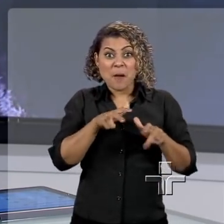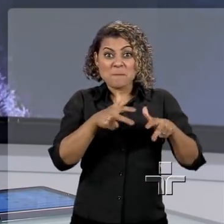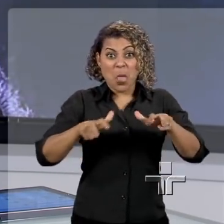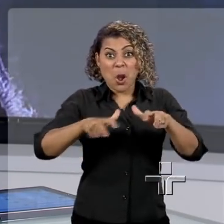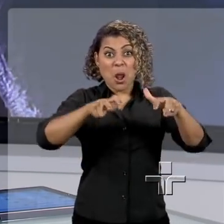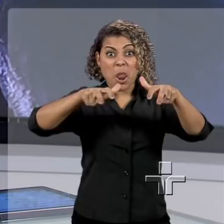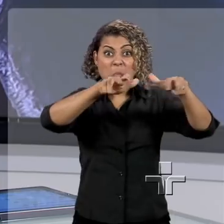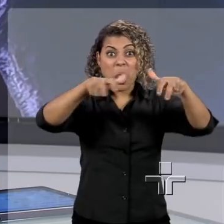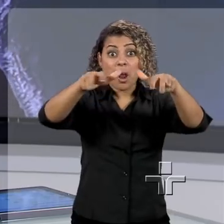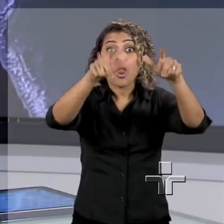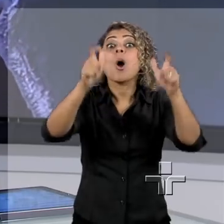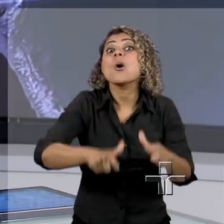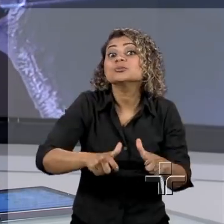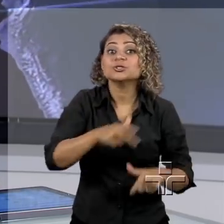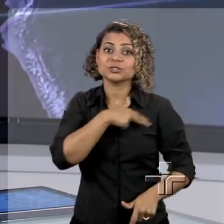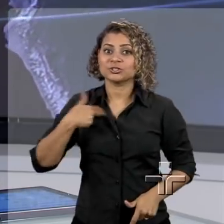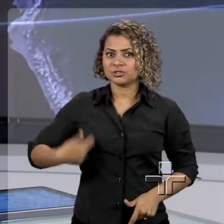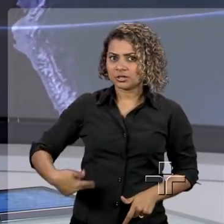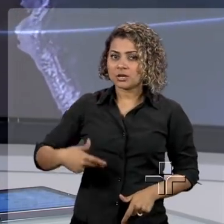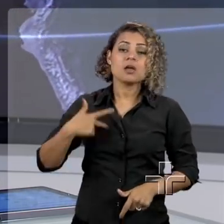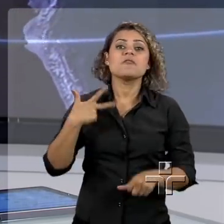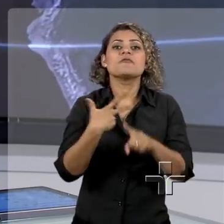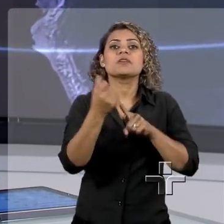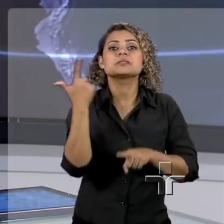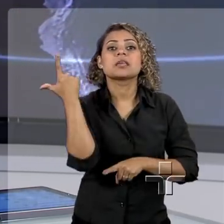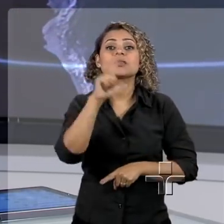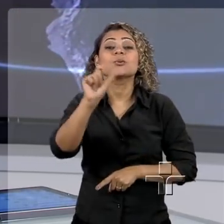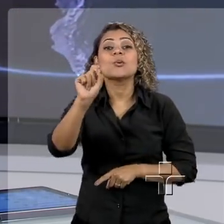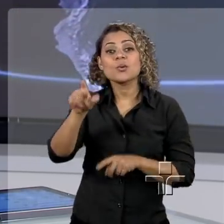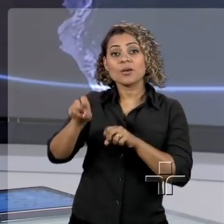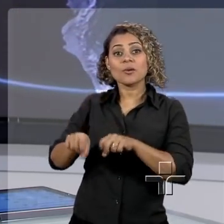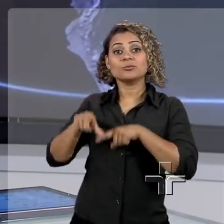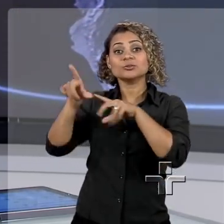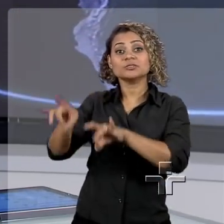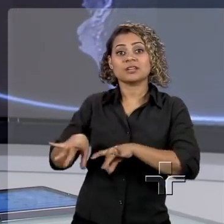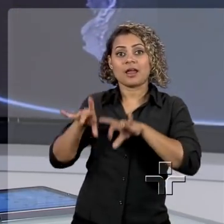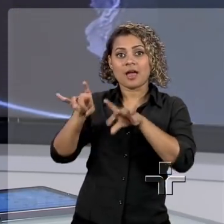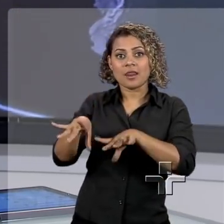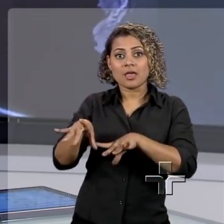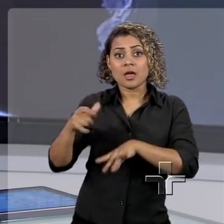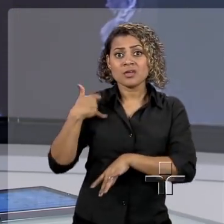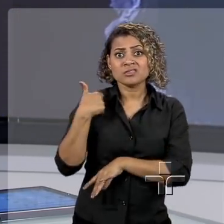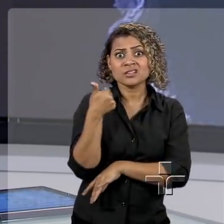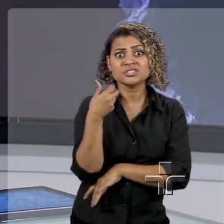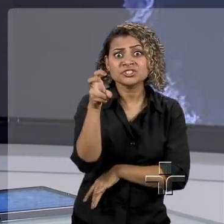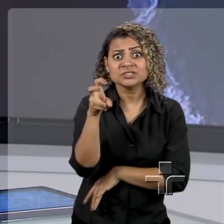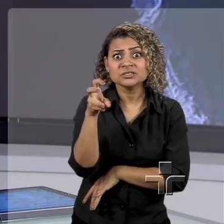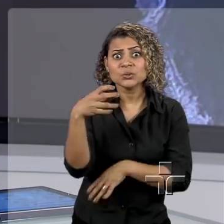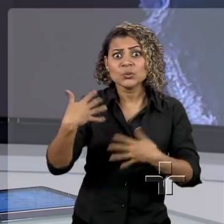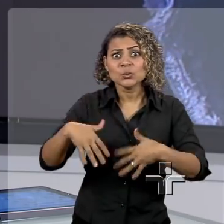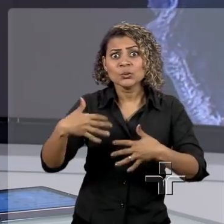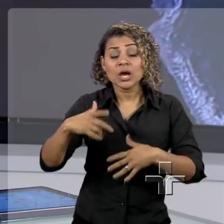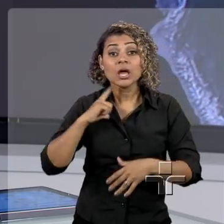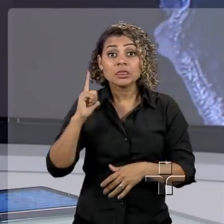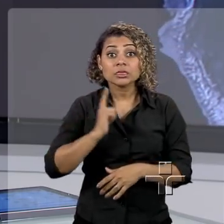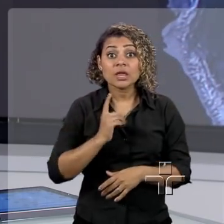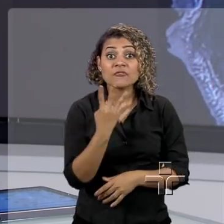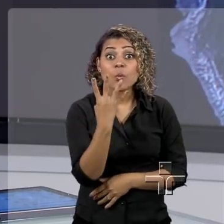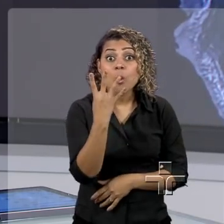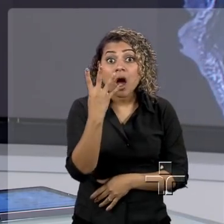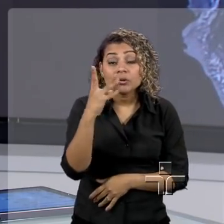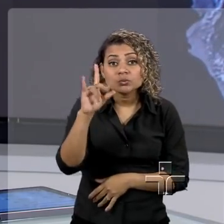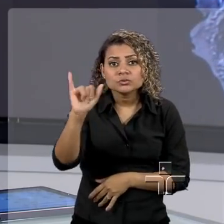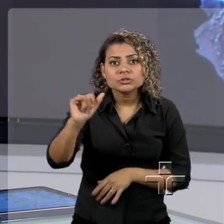na China. O vencedor foi um australiano, Rudd Browning, de apenas 15 anos. Depois de 4 dias